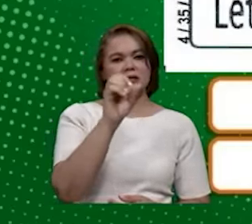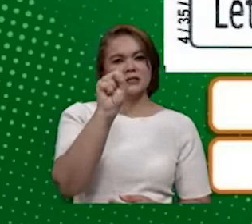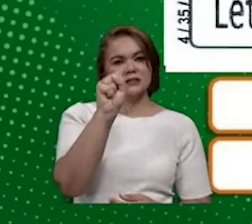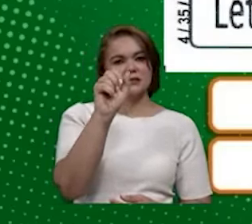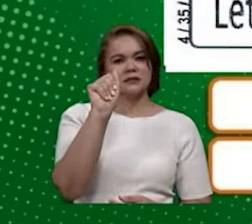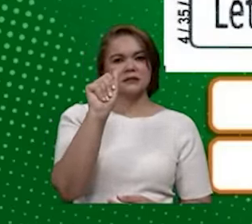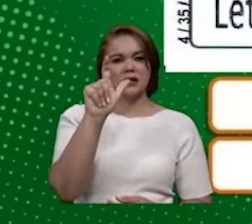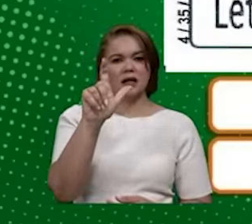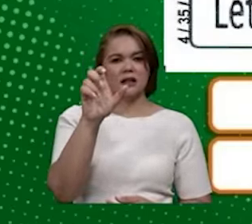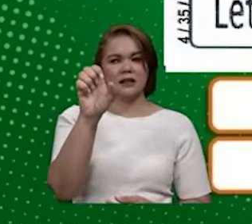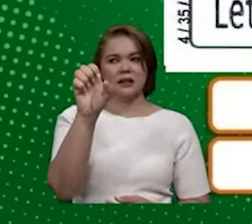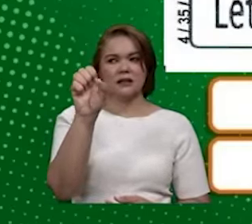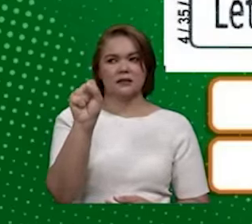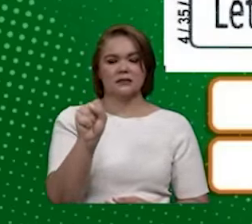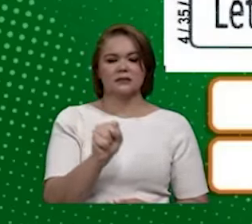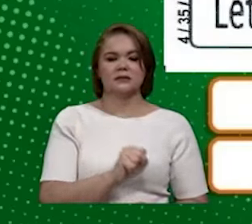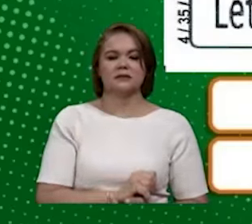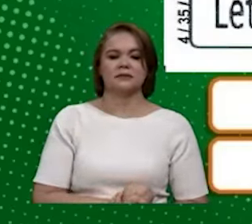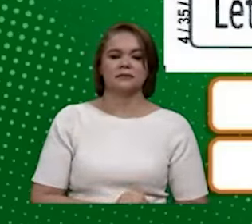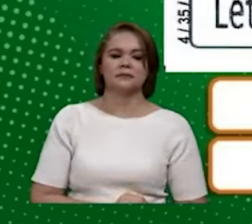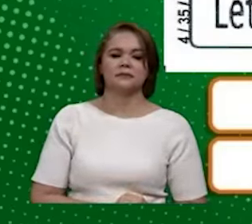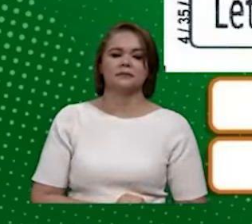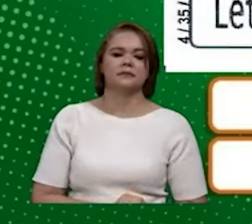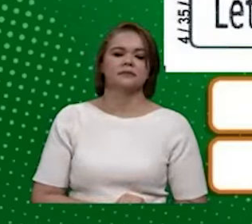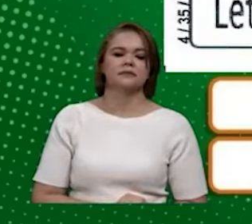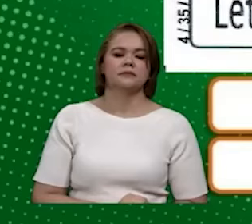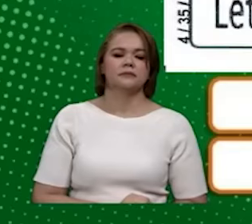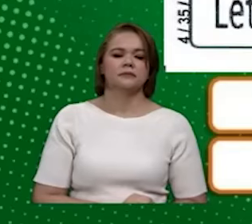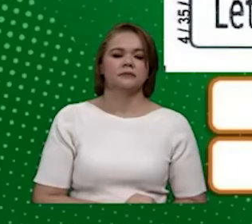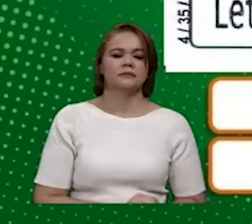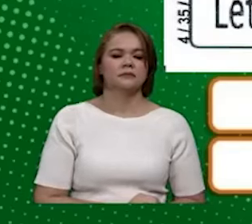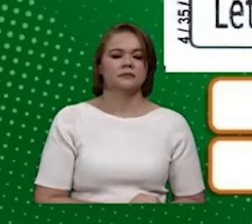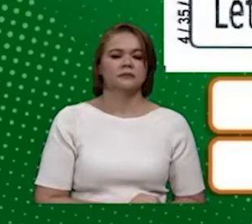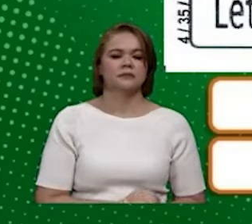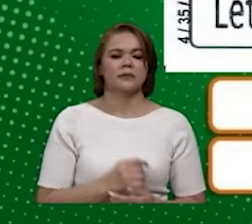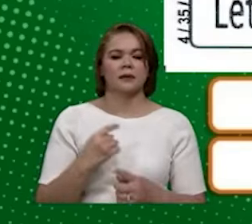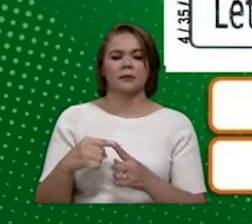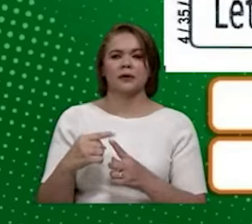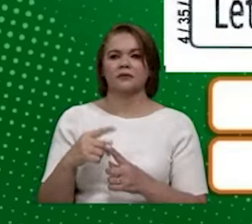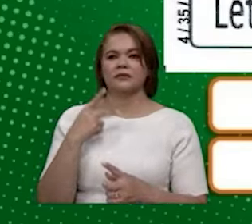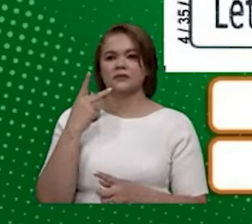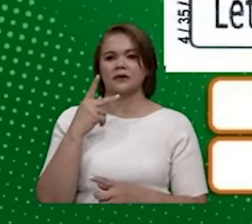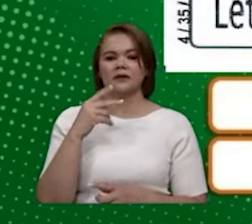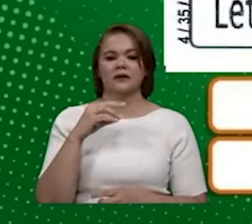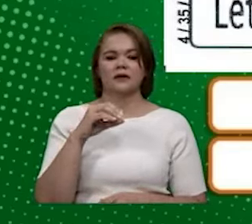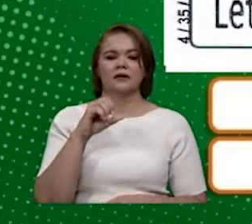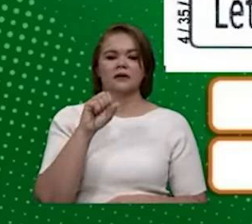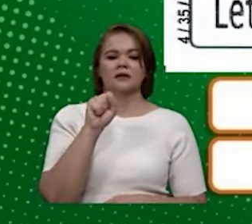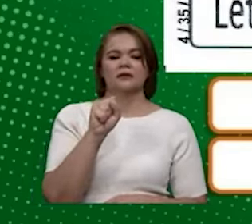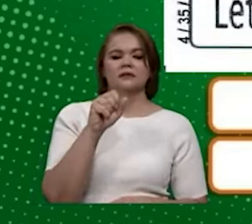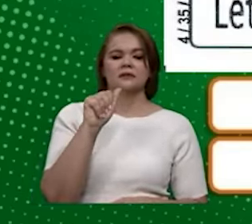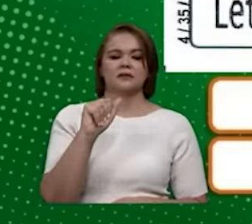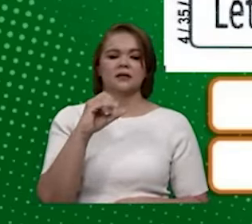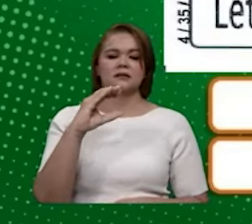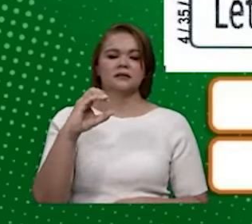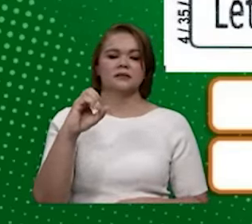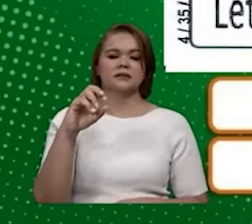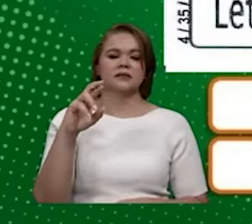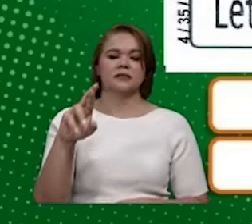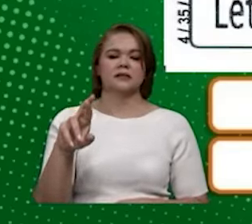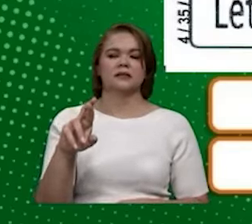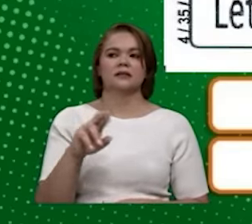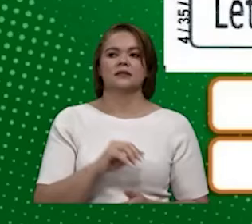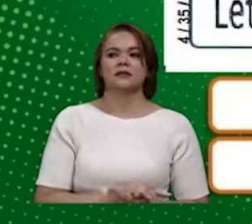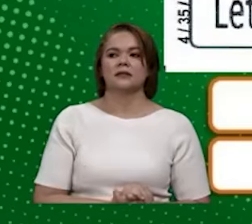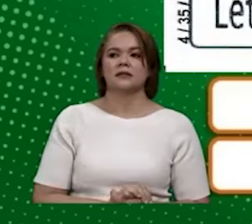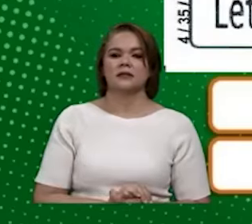provável também acho, né? Roberta Salles. Por que você falou que era Sasser, Elber, pra eu falar Sasser? Tá vendo que tá errado? Aí manda eu falar